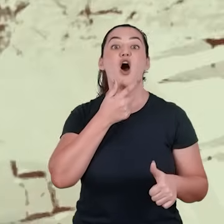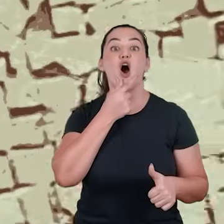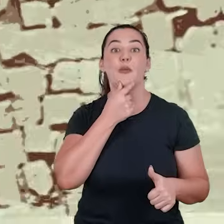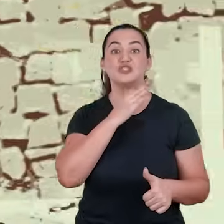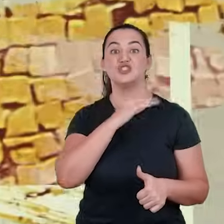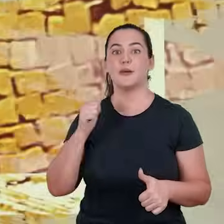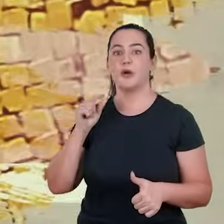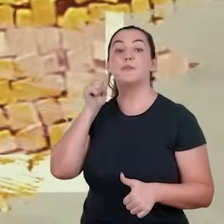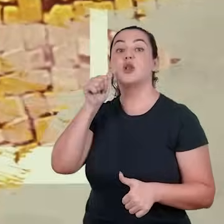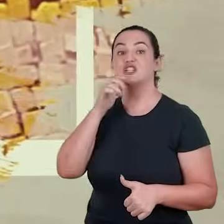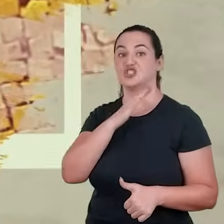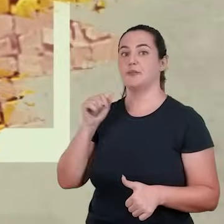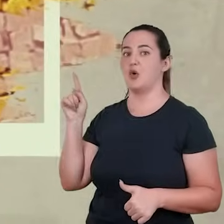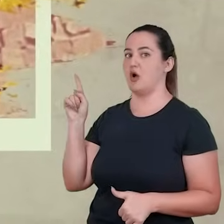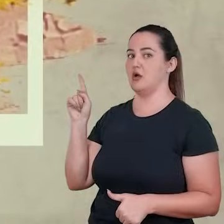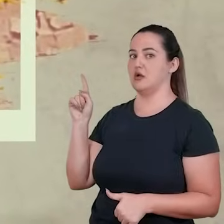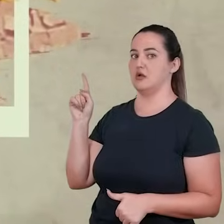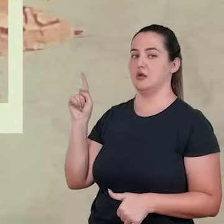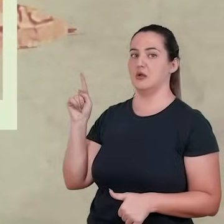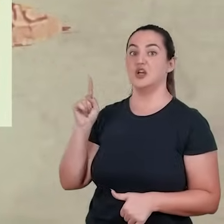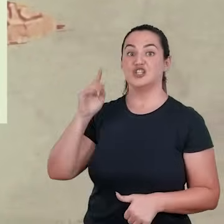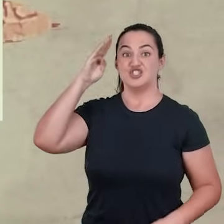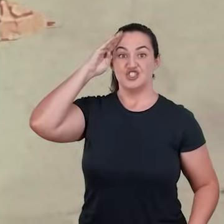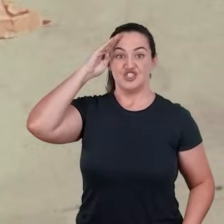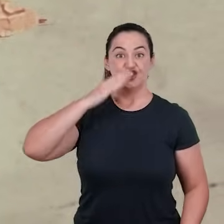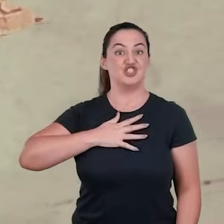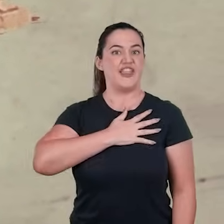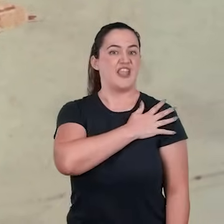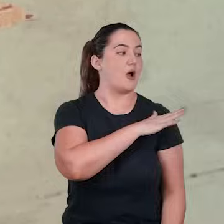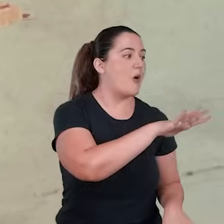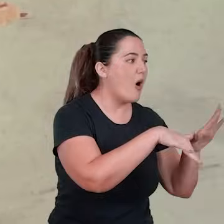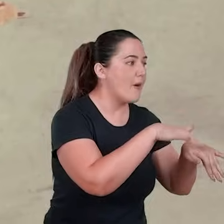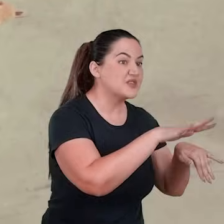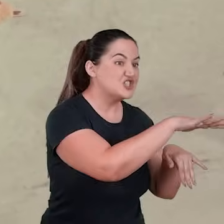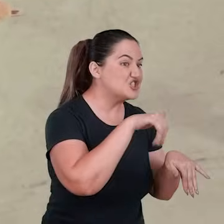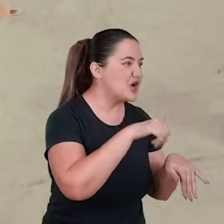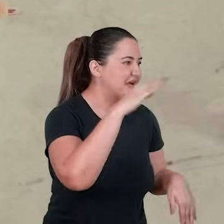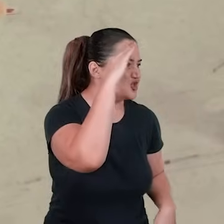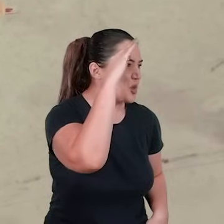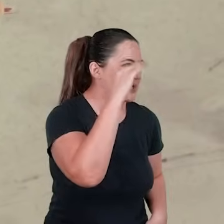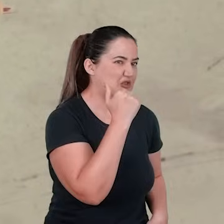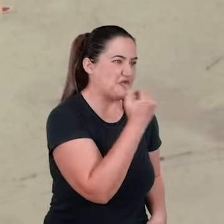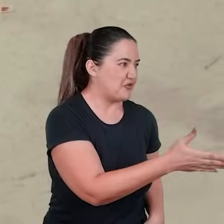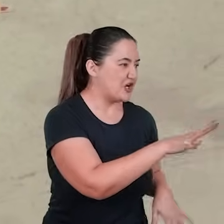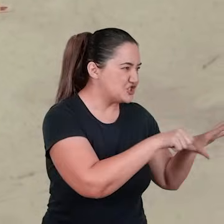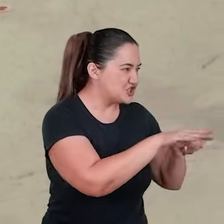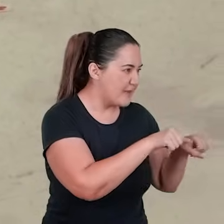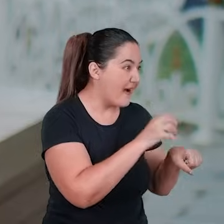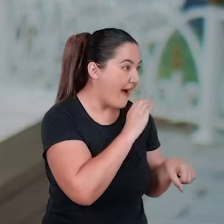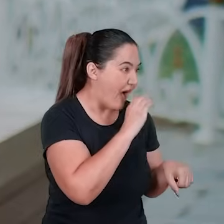o grande general de confiança, que viesse com um exército de mercenários para cá para fazer um ato